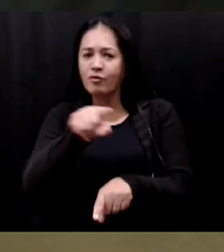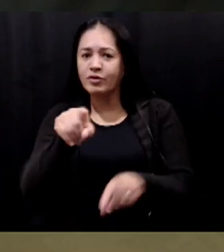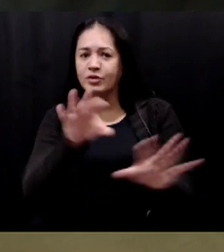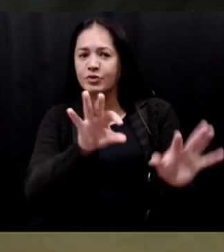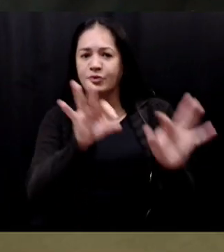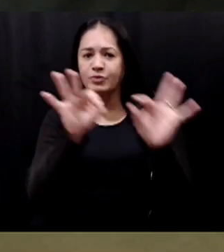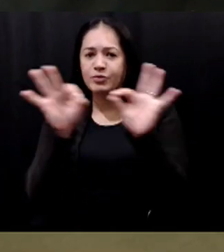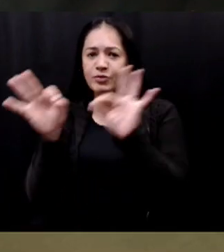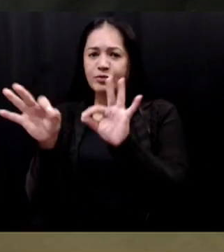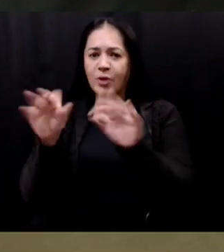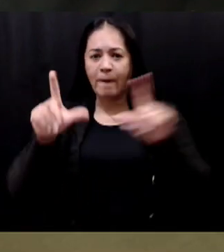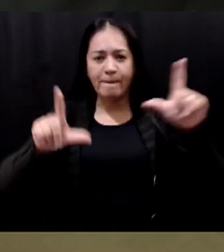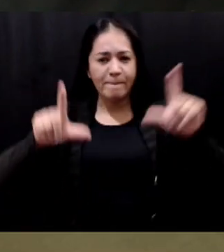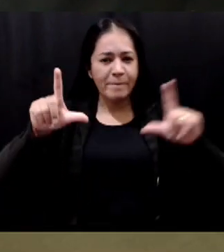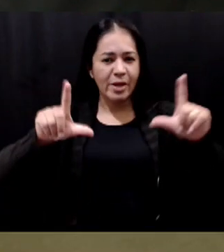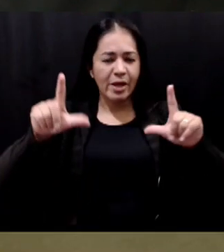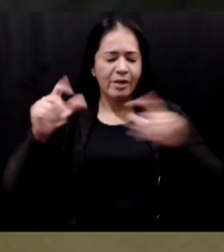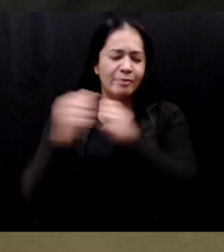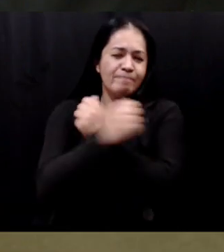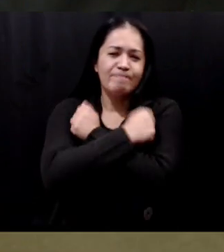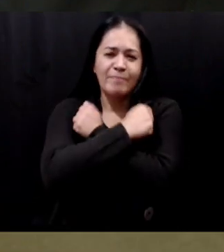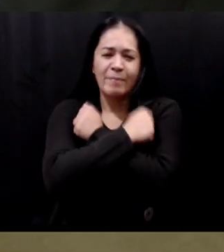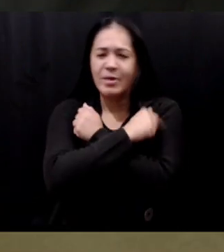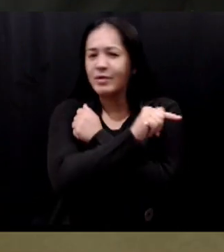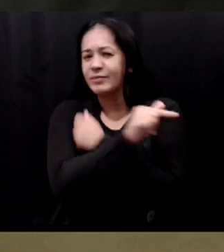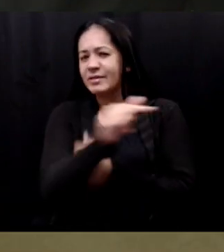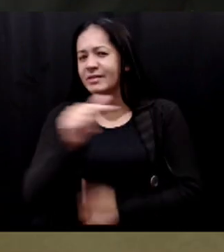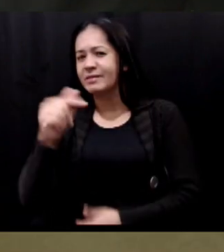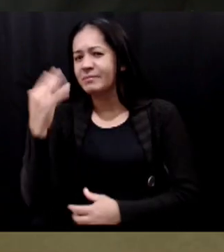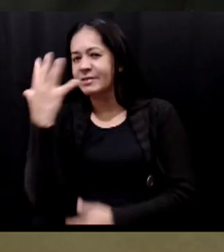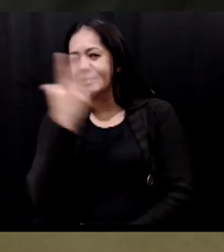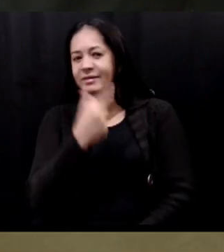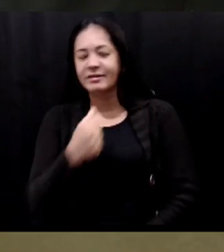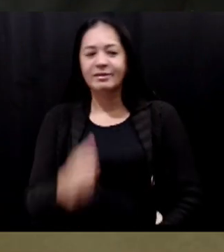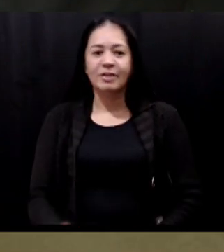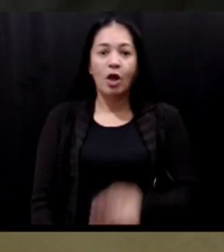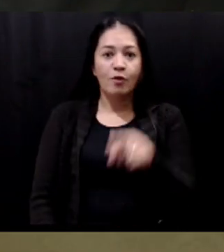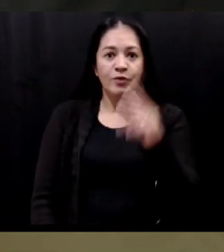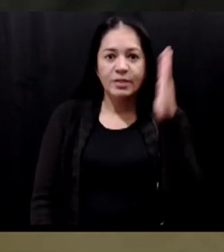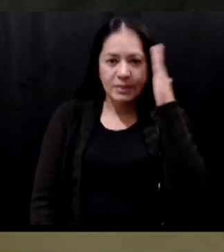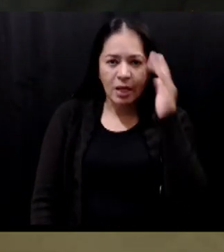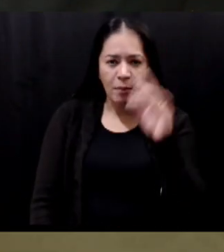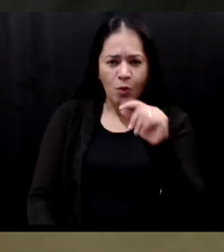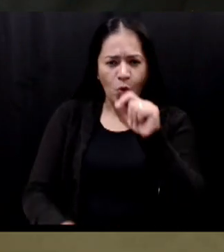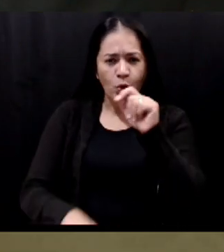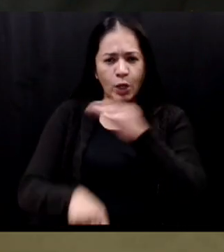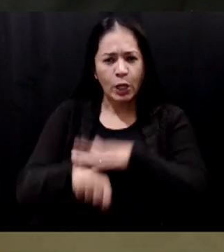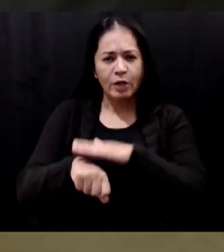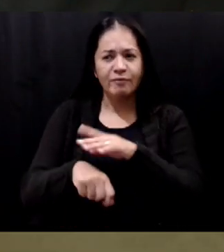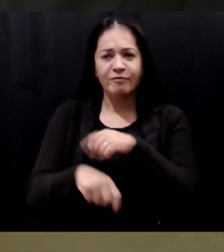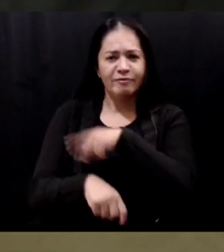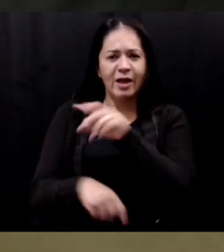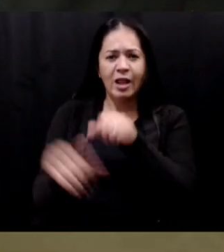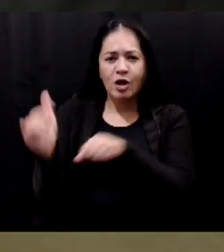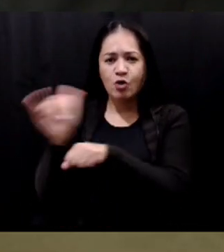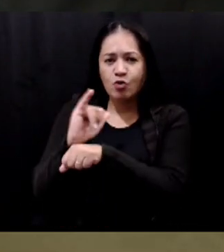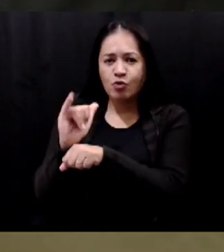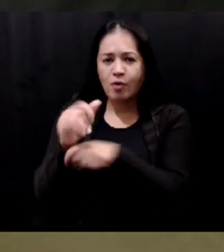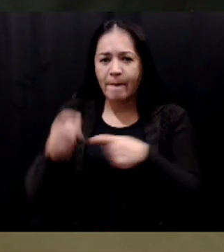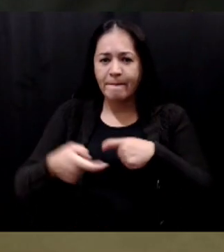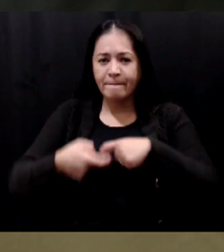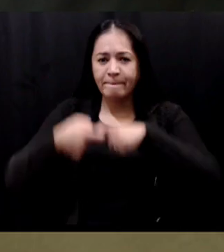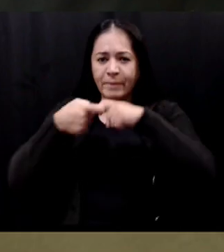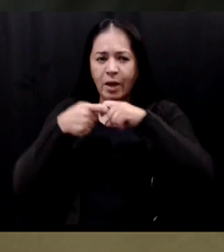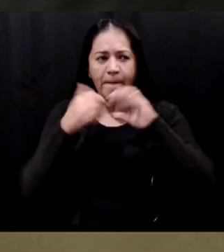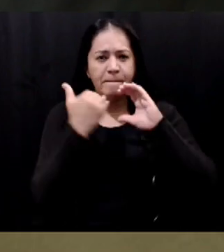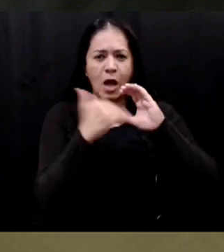televisão, aí grande abraço, uma semana linda. E aí, sabe o que você faz? Vai lá no YouTube, pega o link e joga, manda aí